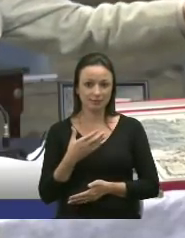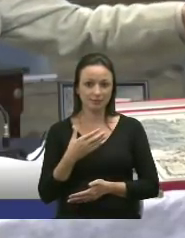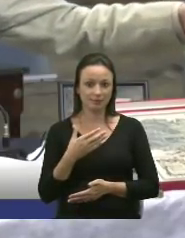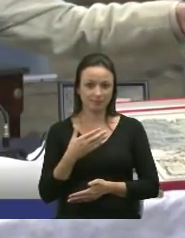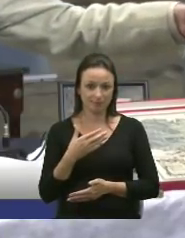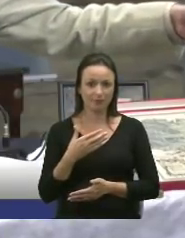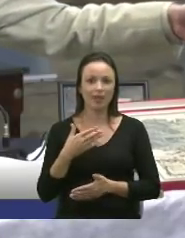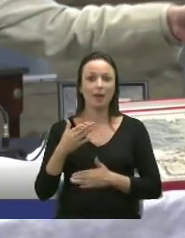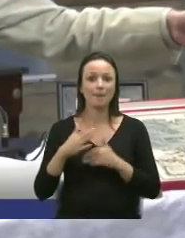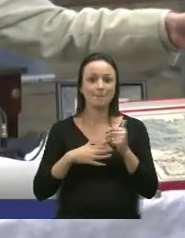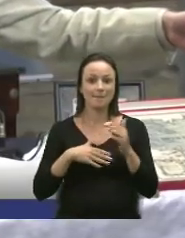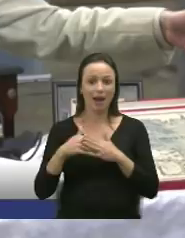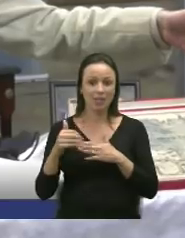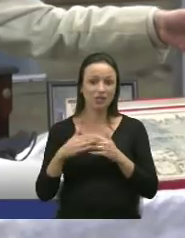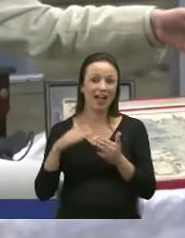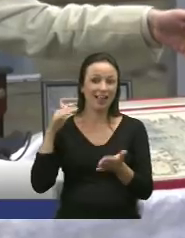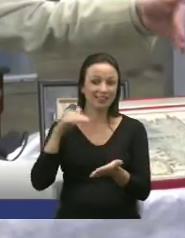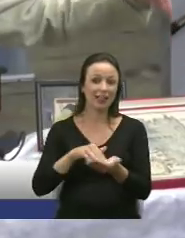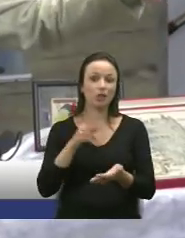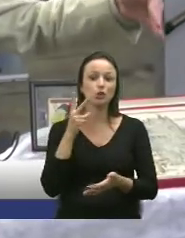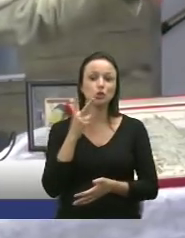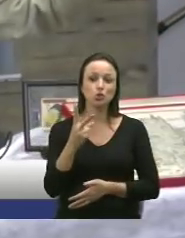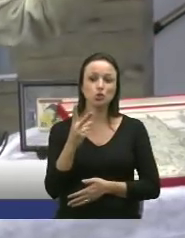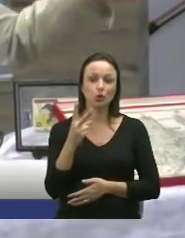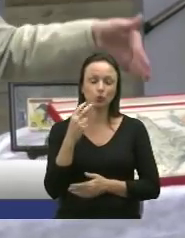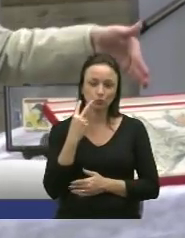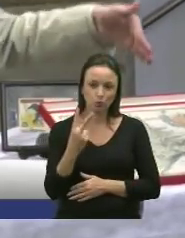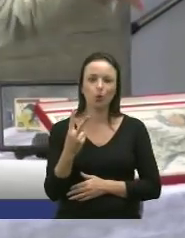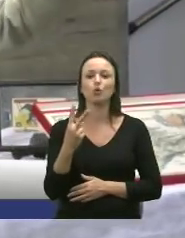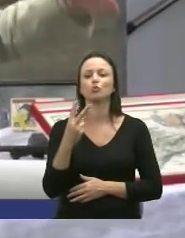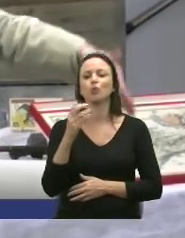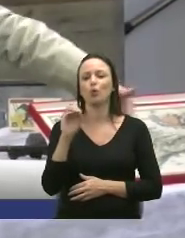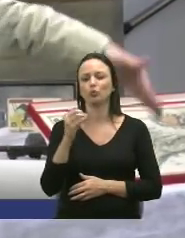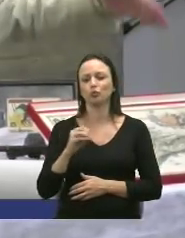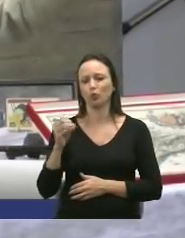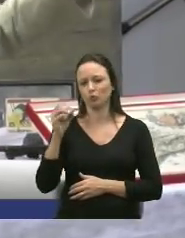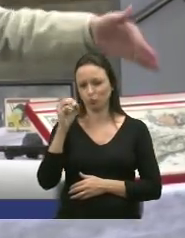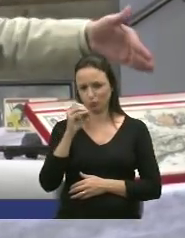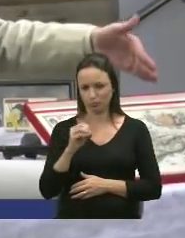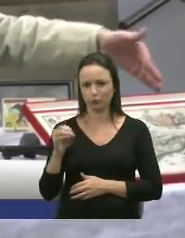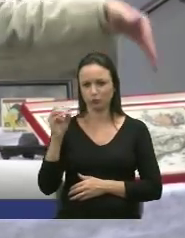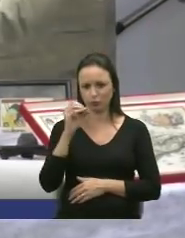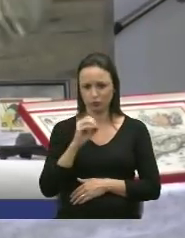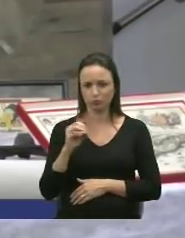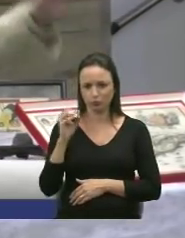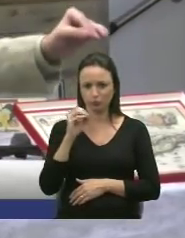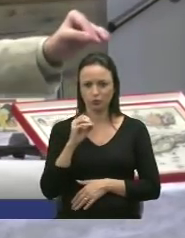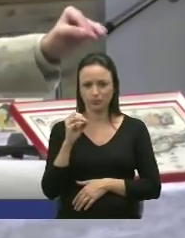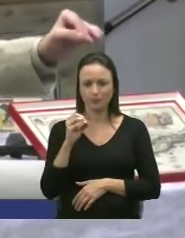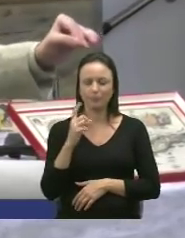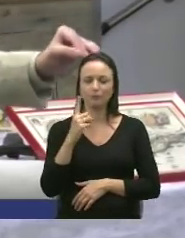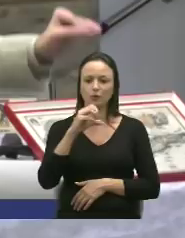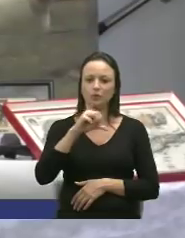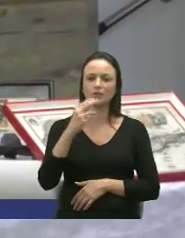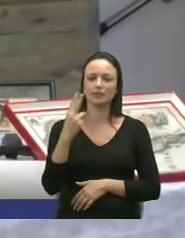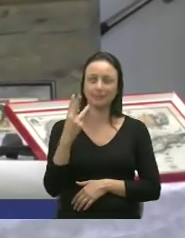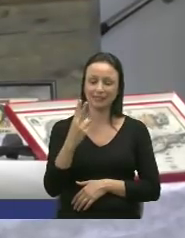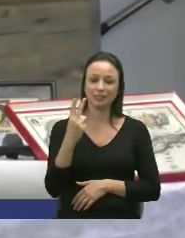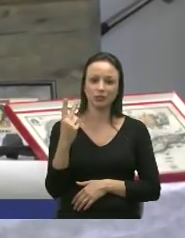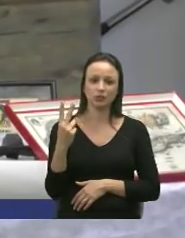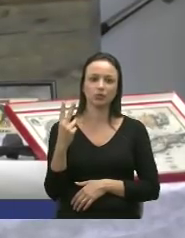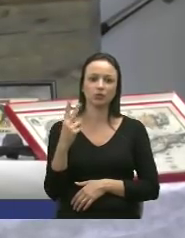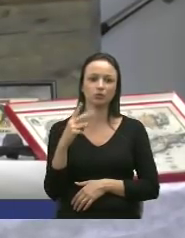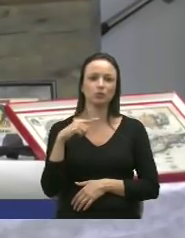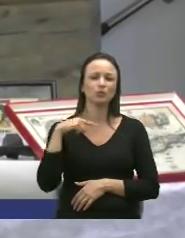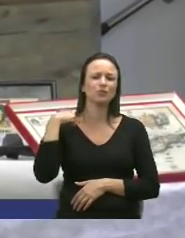outubro, aqui em São Paulo. Porém, a luta constitucionalista de 32 só vai ser finalizada em